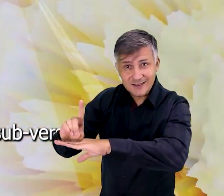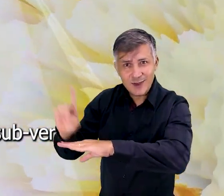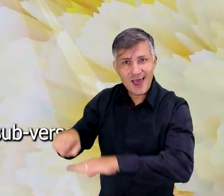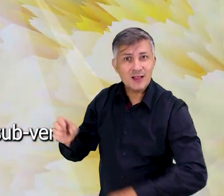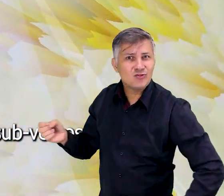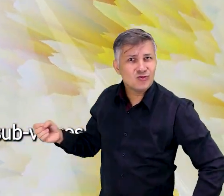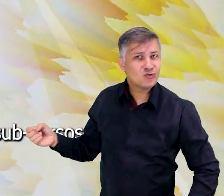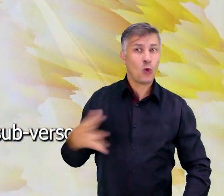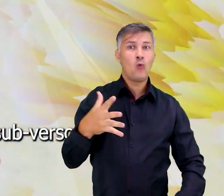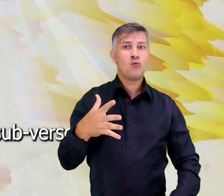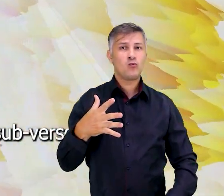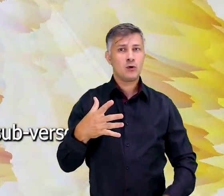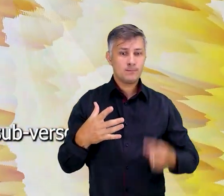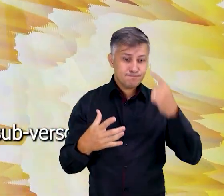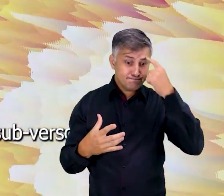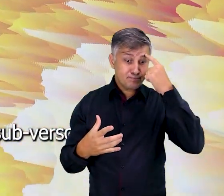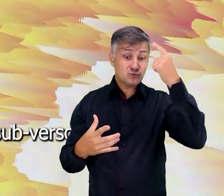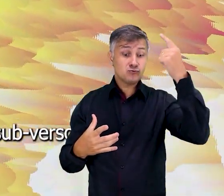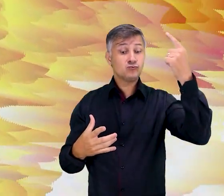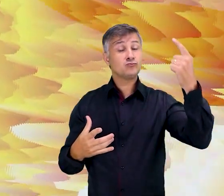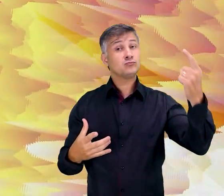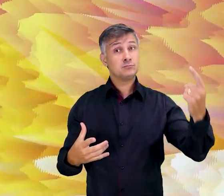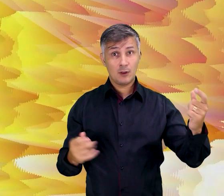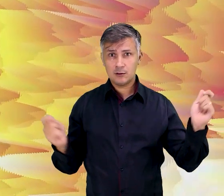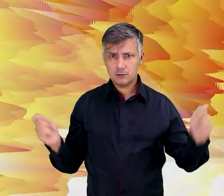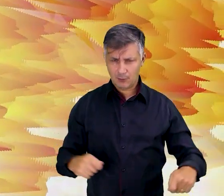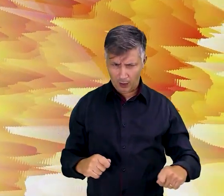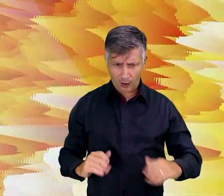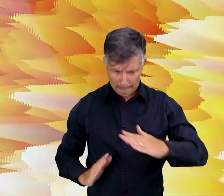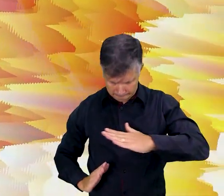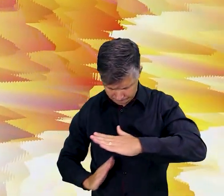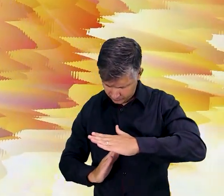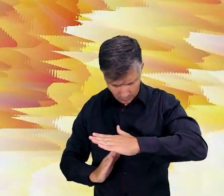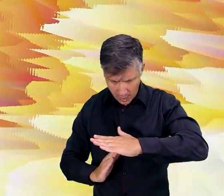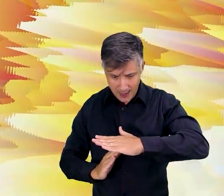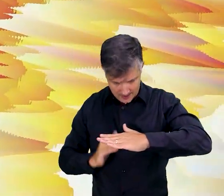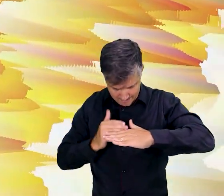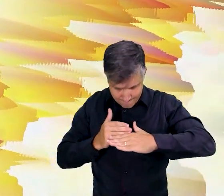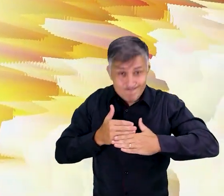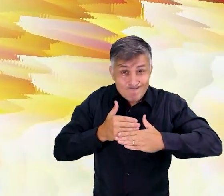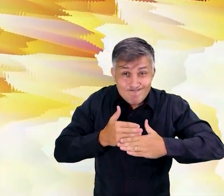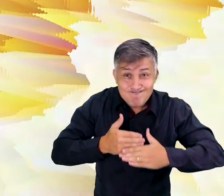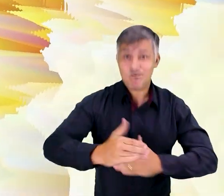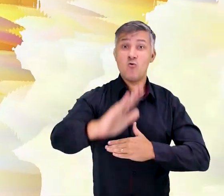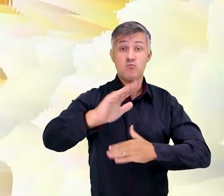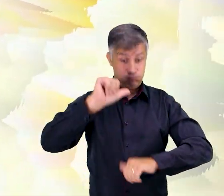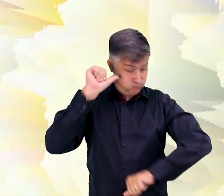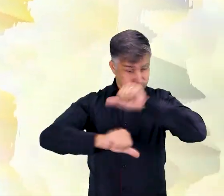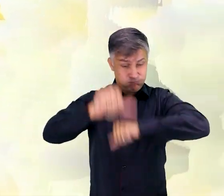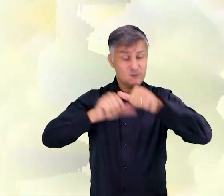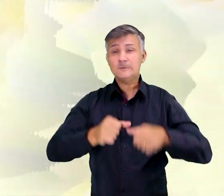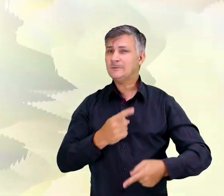uma era de inovações e de subversos e está pronto para evoluir, para transformar